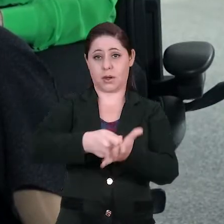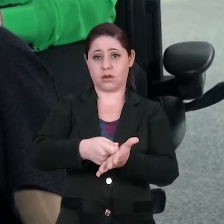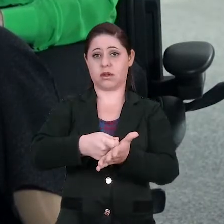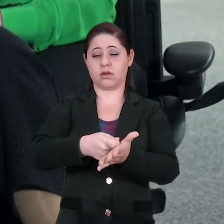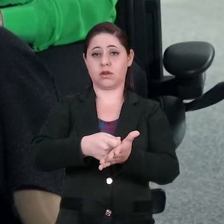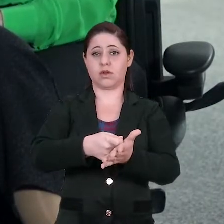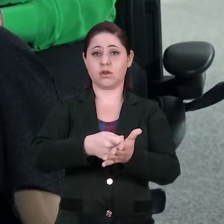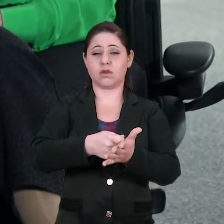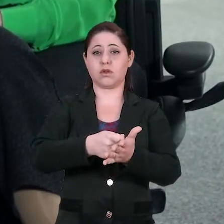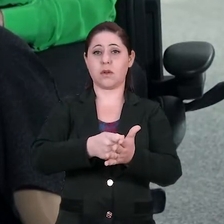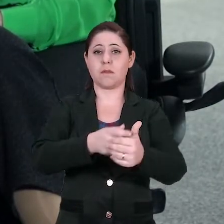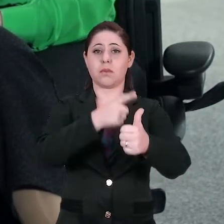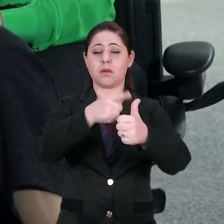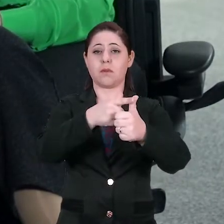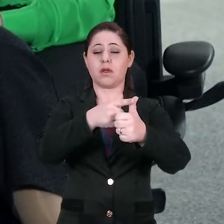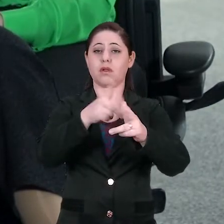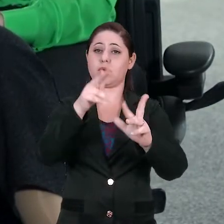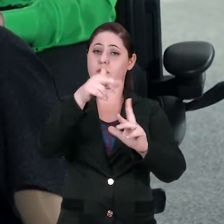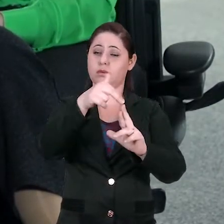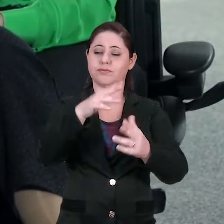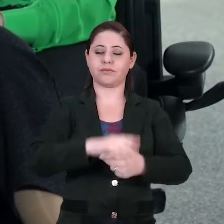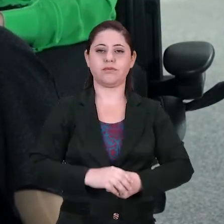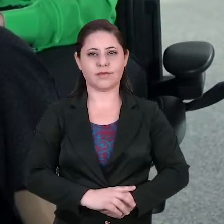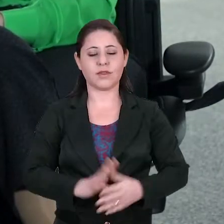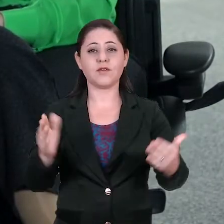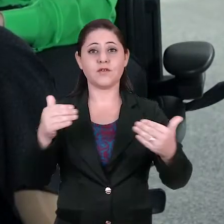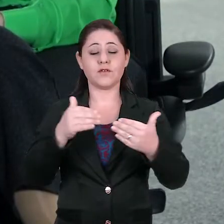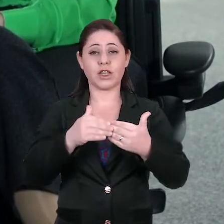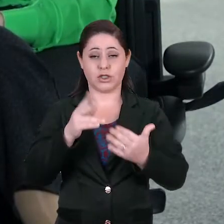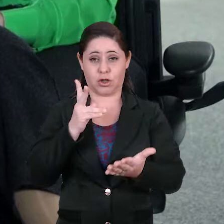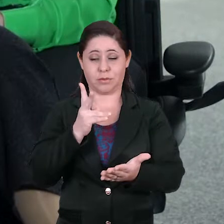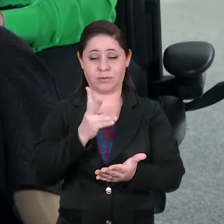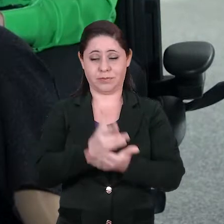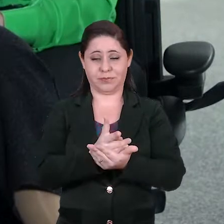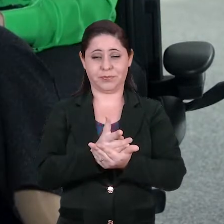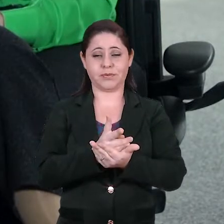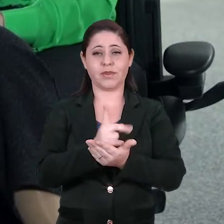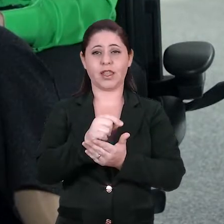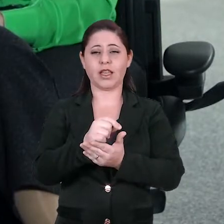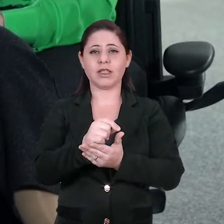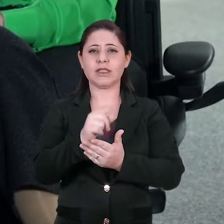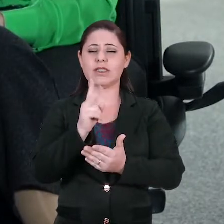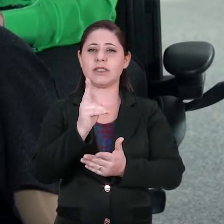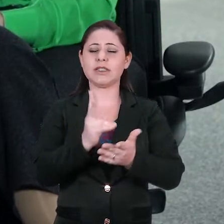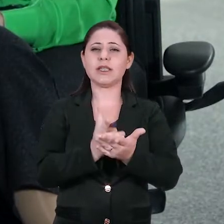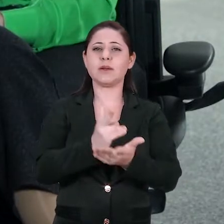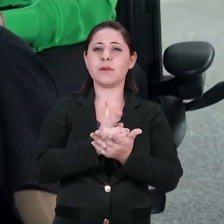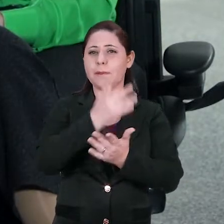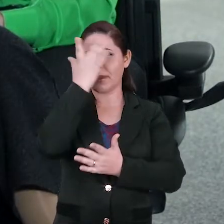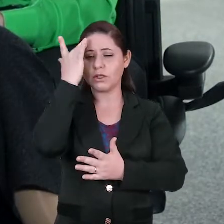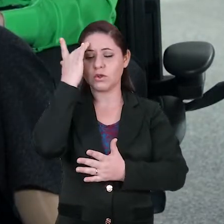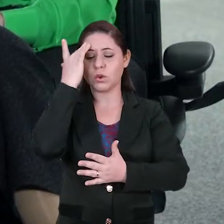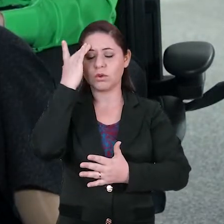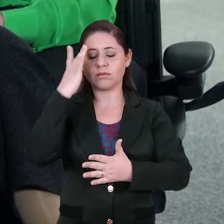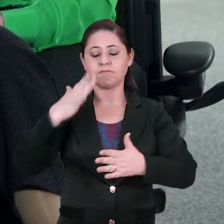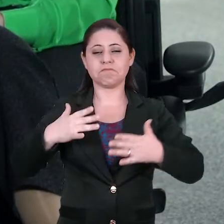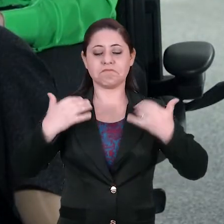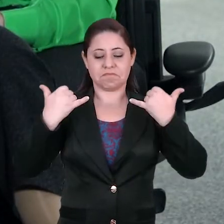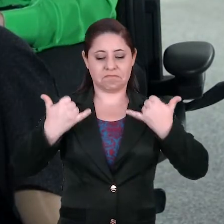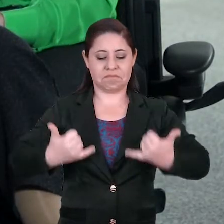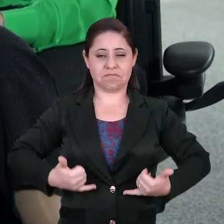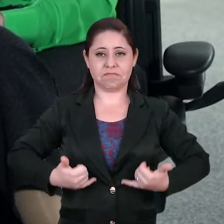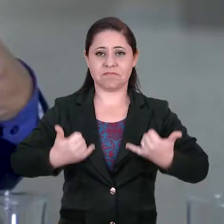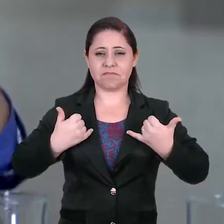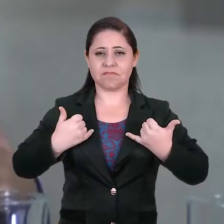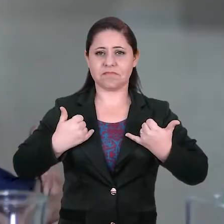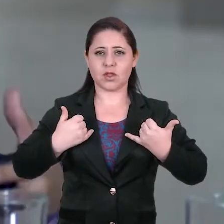vezes, a obrigação de estar em primeiro plano. Para a gente fechar mesmo, você sempre foi uma pessoa muito elegante, tanto